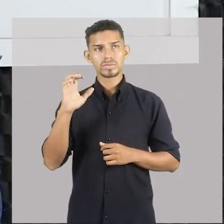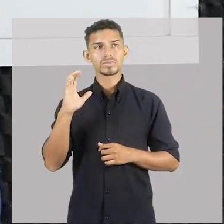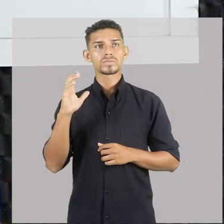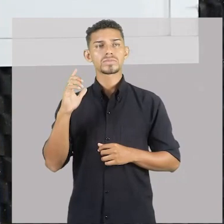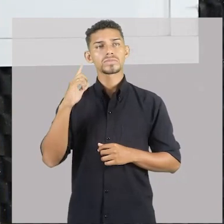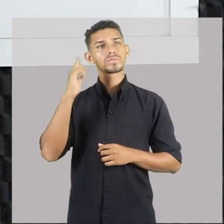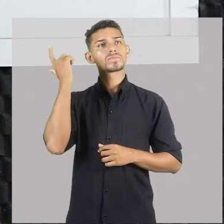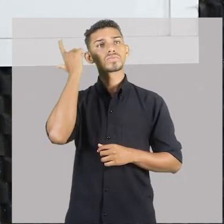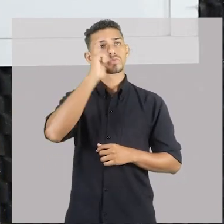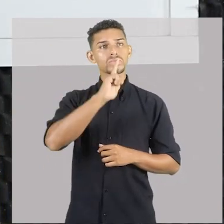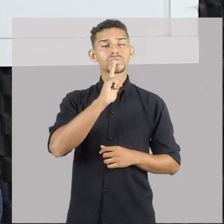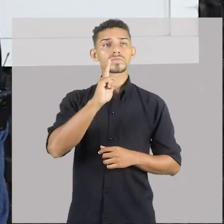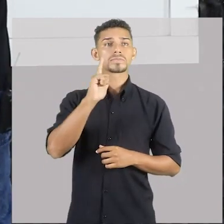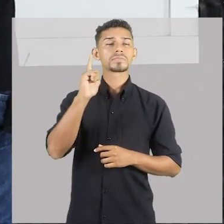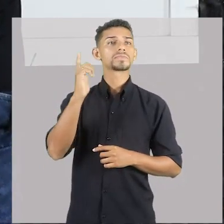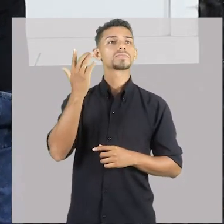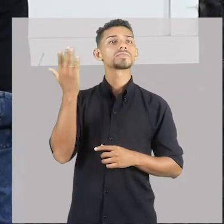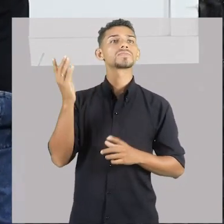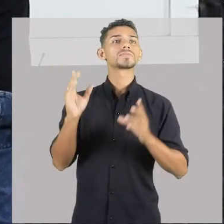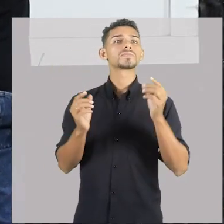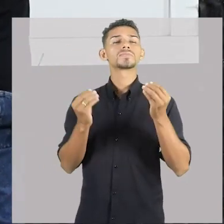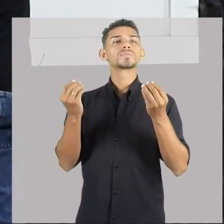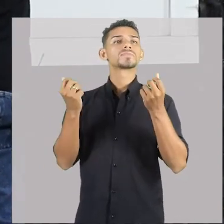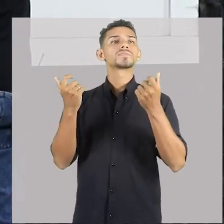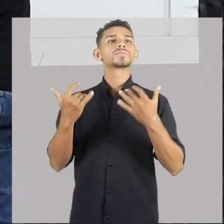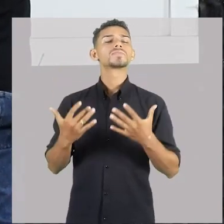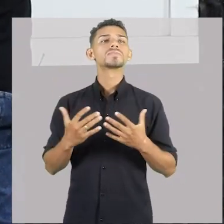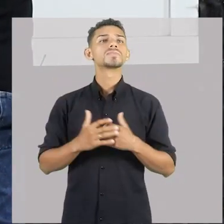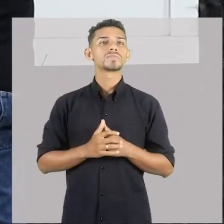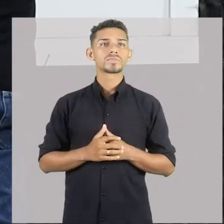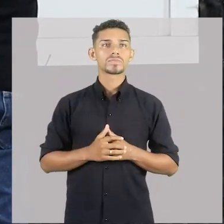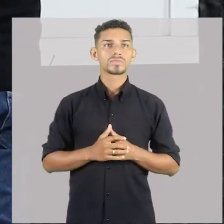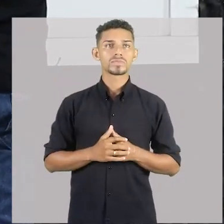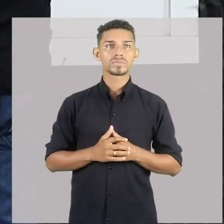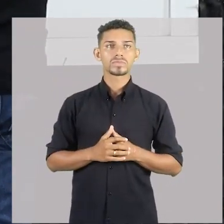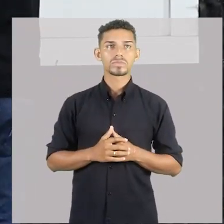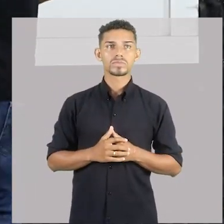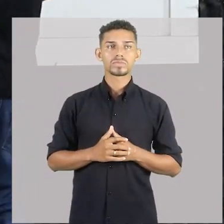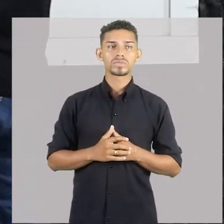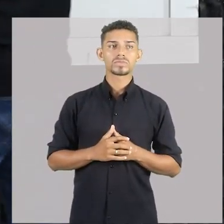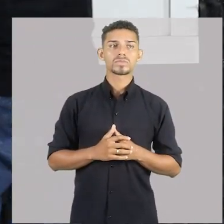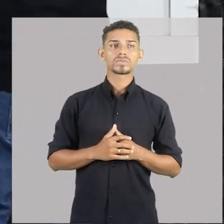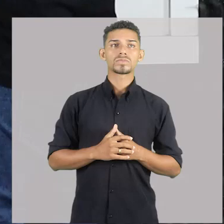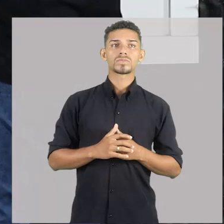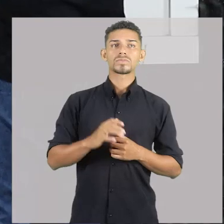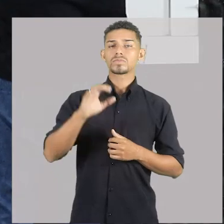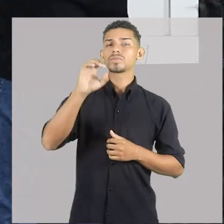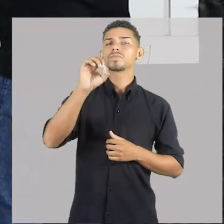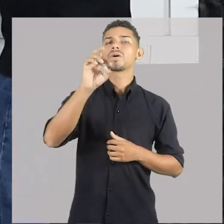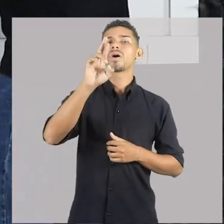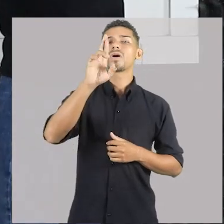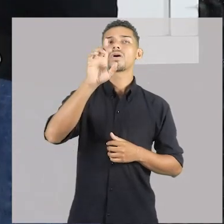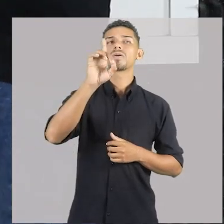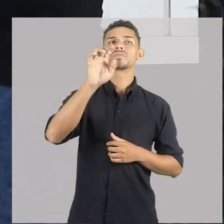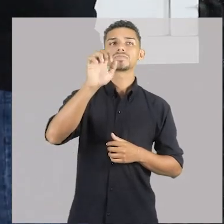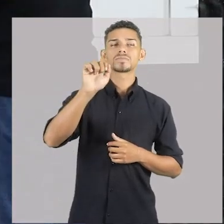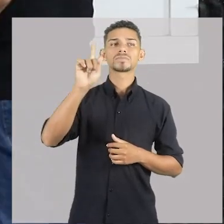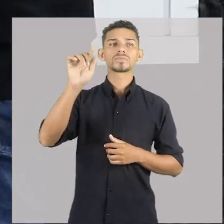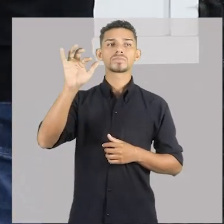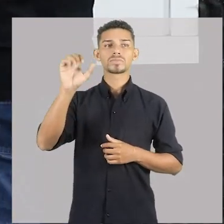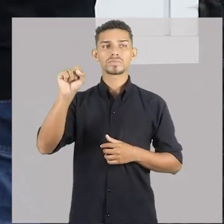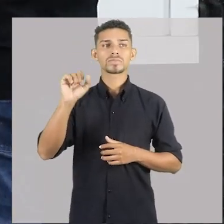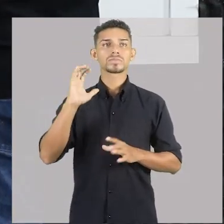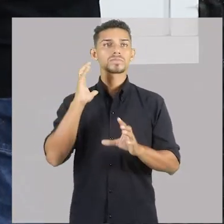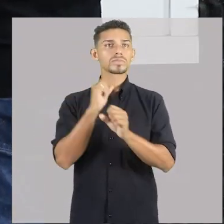for arredondar, isso aqui dá um número que a gente chama de ordem de grandeza desse número. Aqui o 9 a gente arredonda